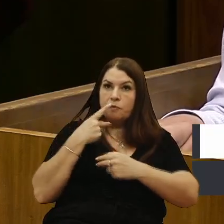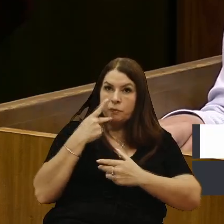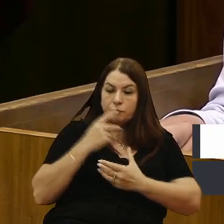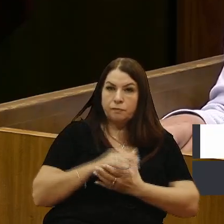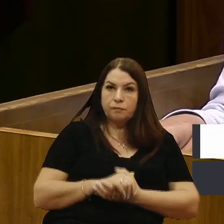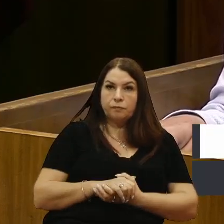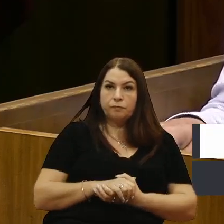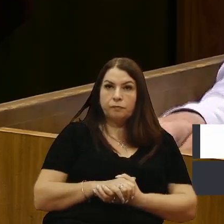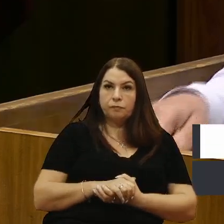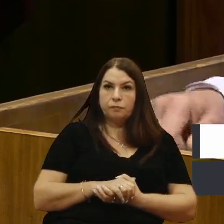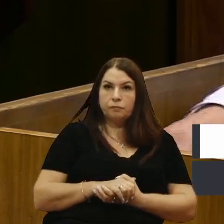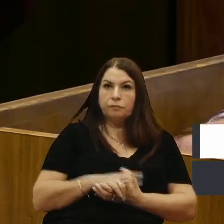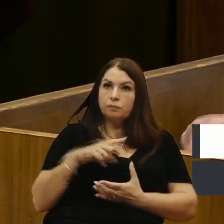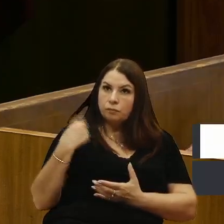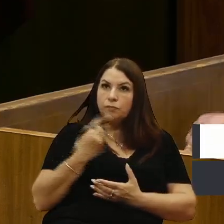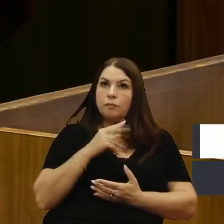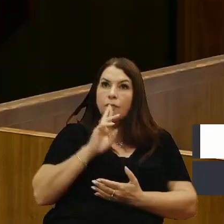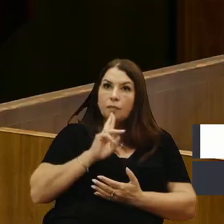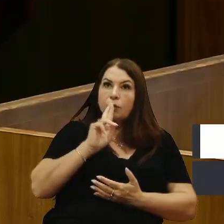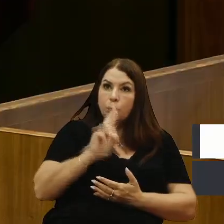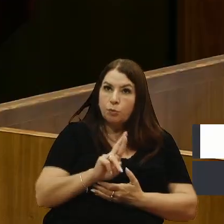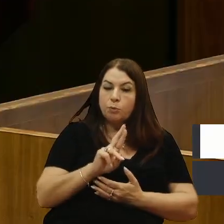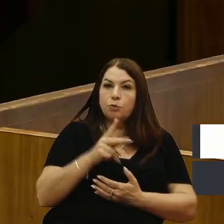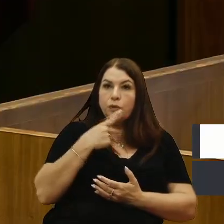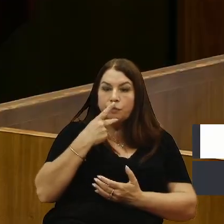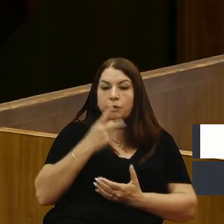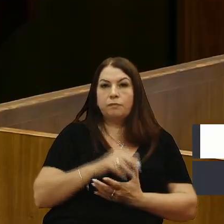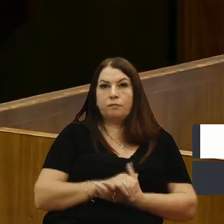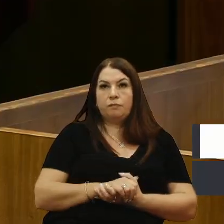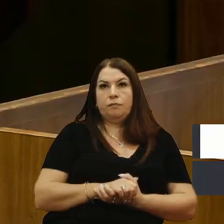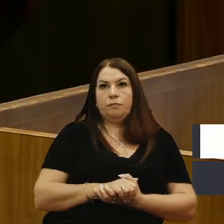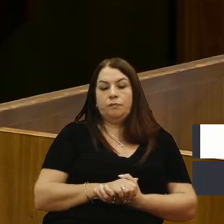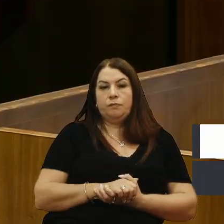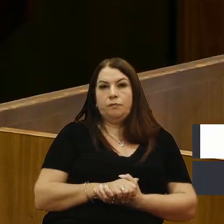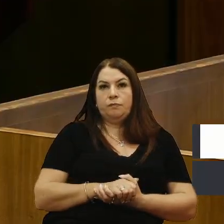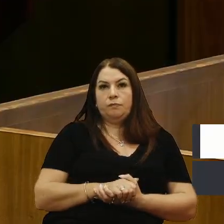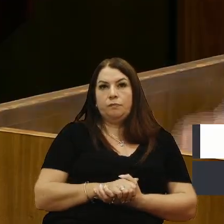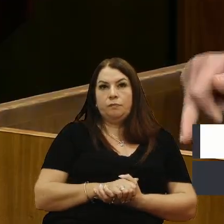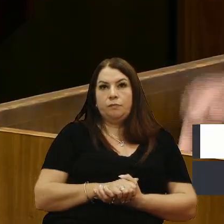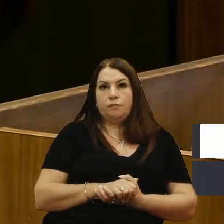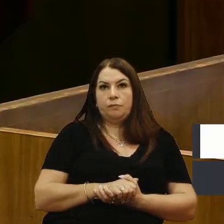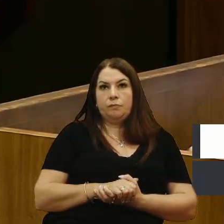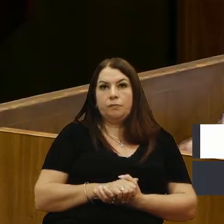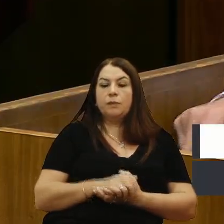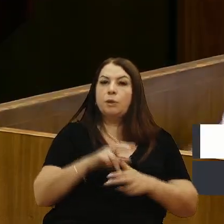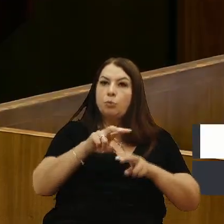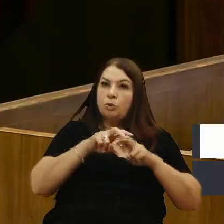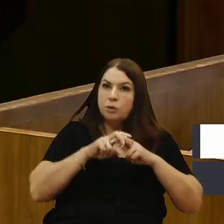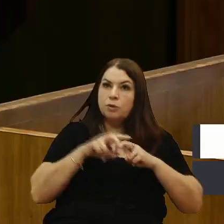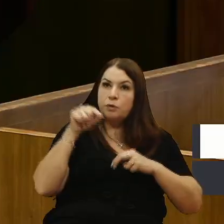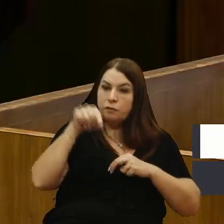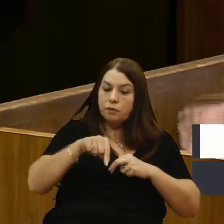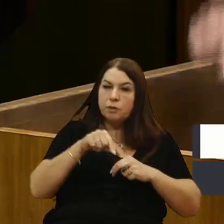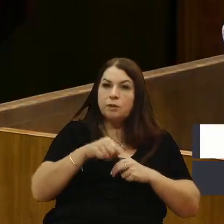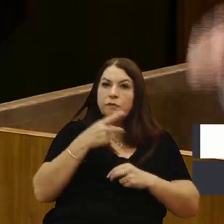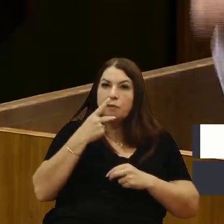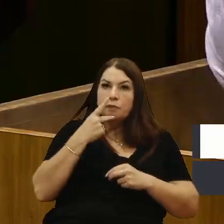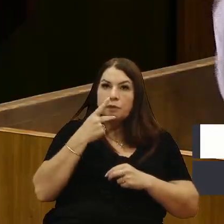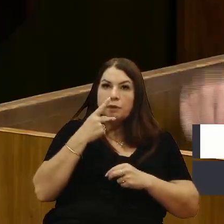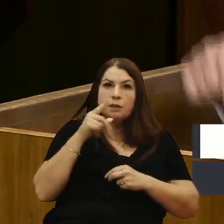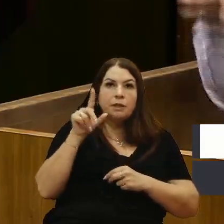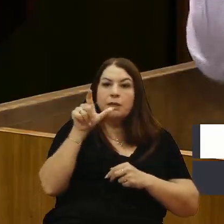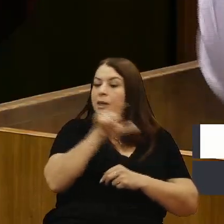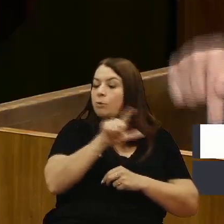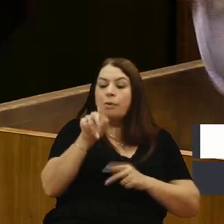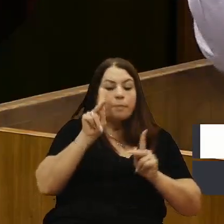falamos. Nós respondemos por aquilo que falamos. E é por isso que eu venho aqui dizer que ninguém